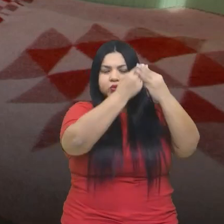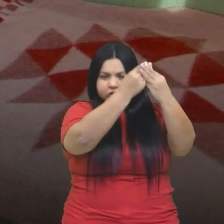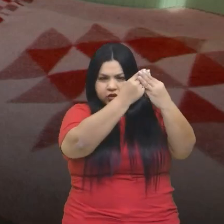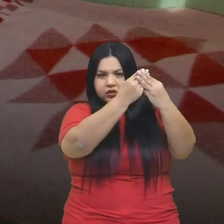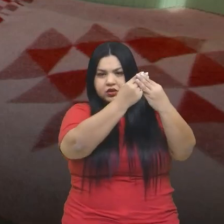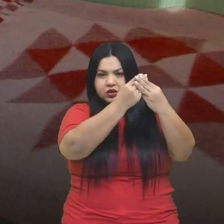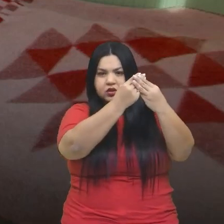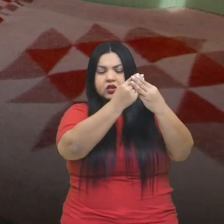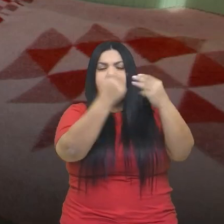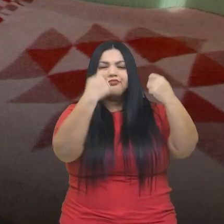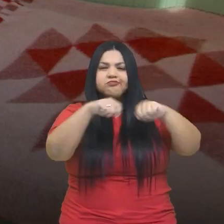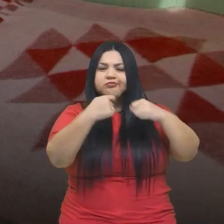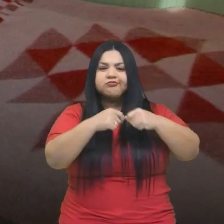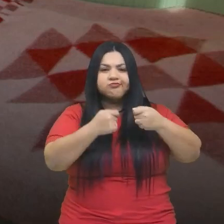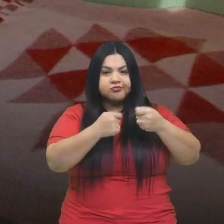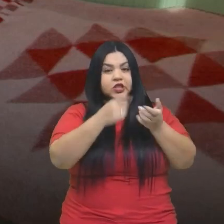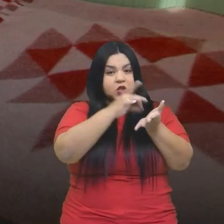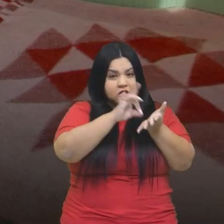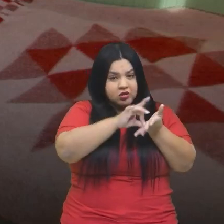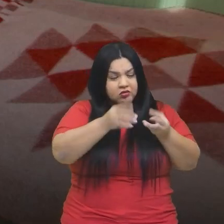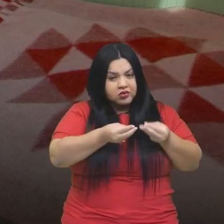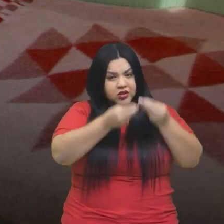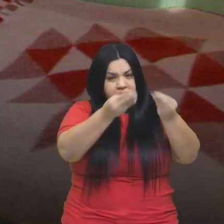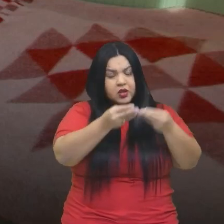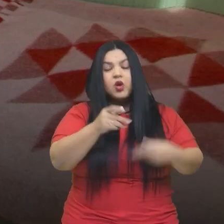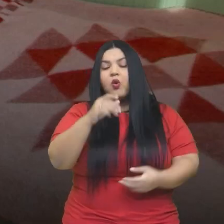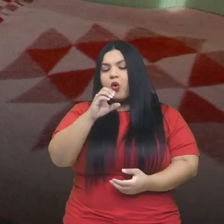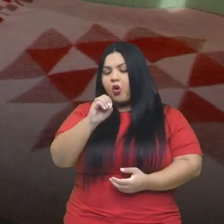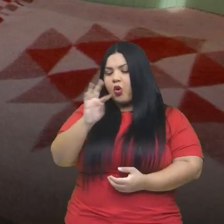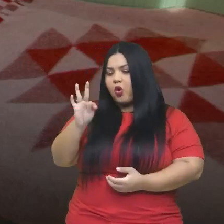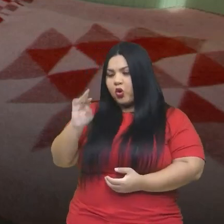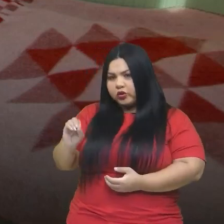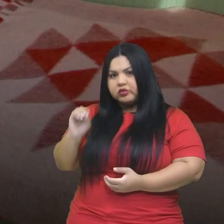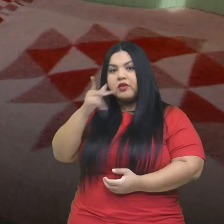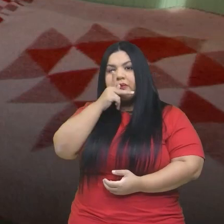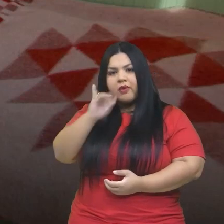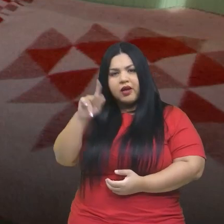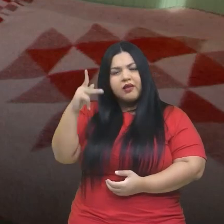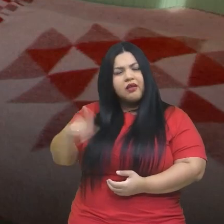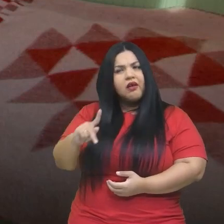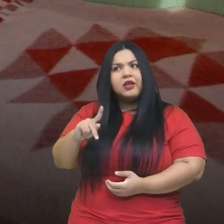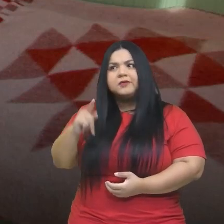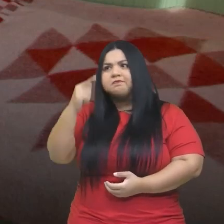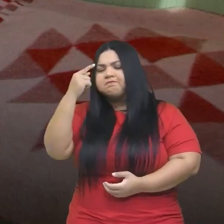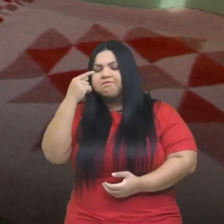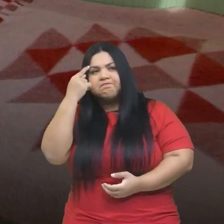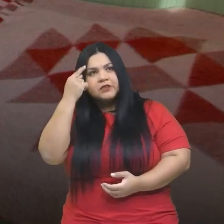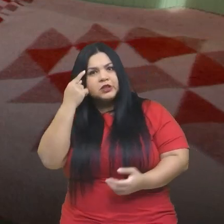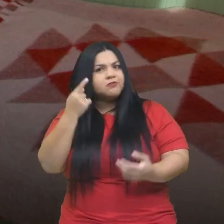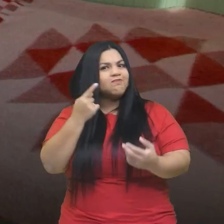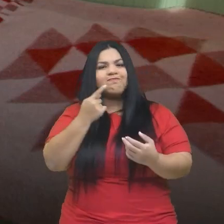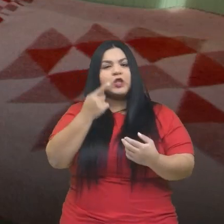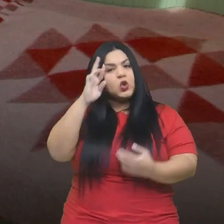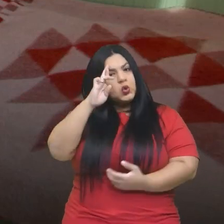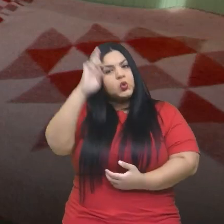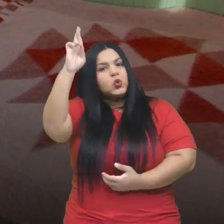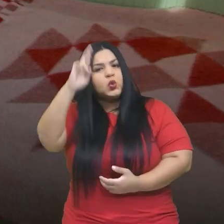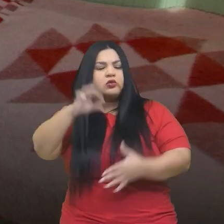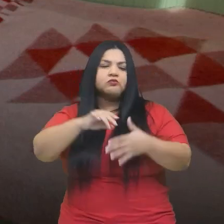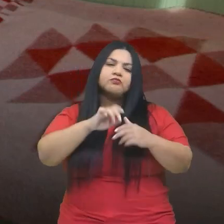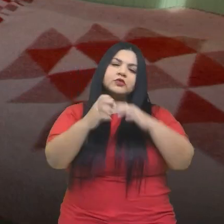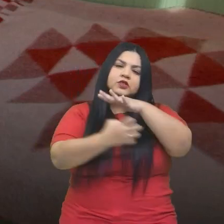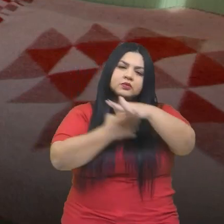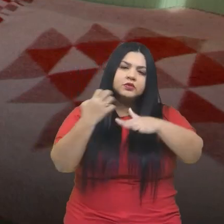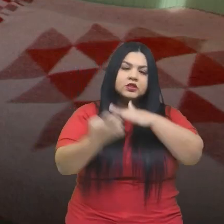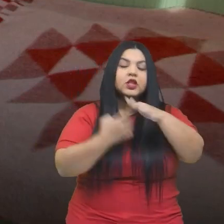seus negócios. Otto, que era o pai dela, esperava que eles não fossem mais proprietários das empresas, né? Ajudado por